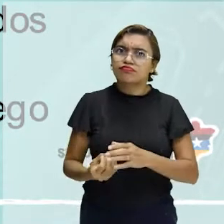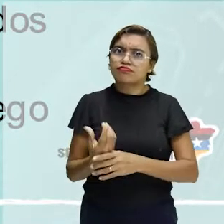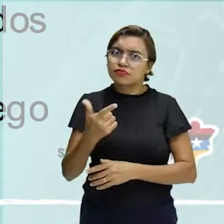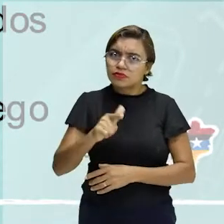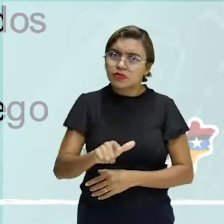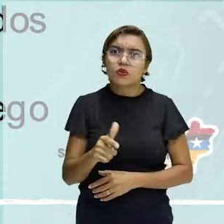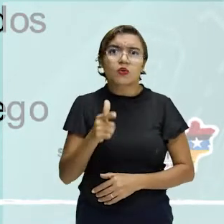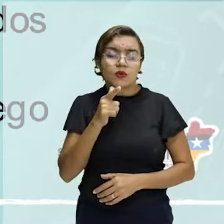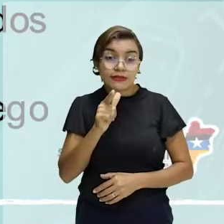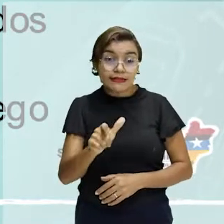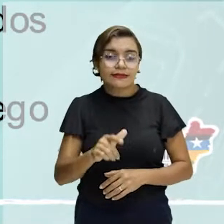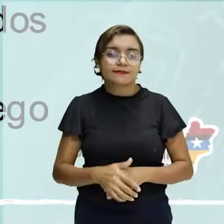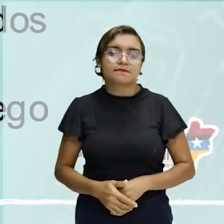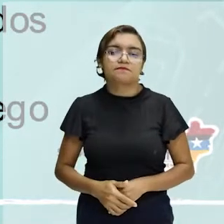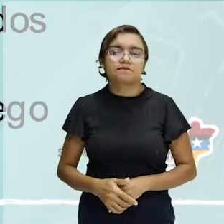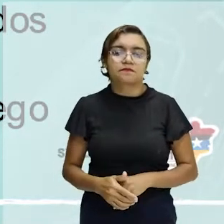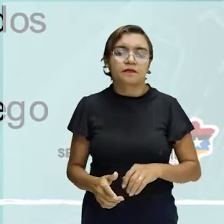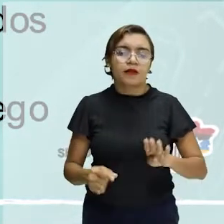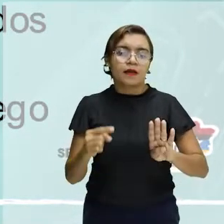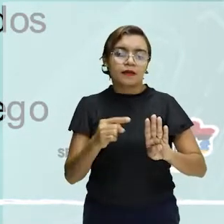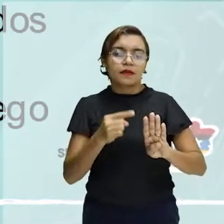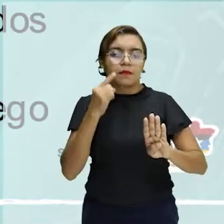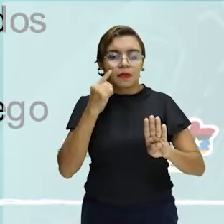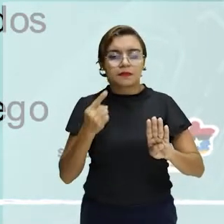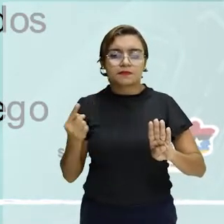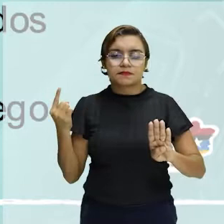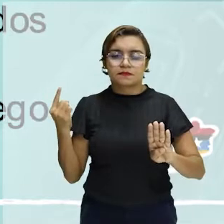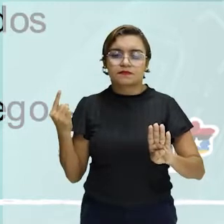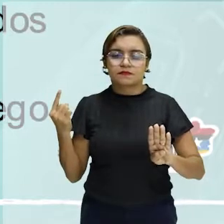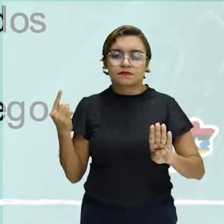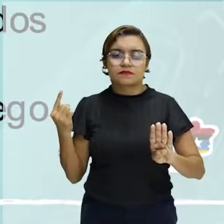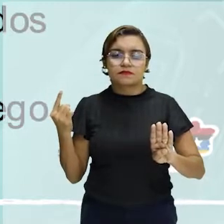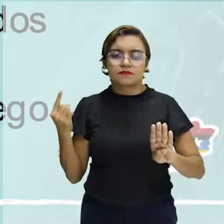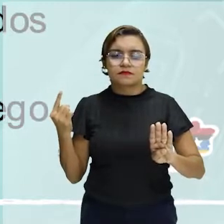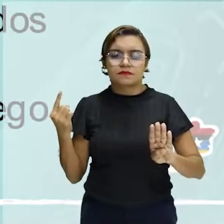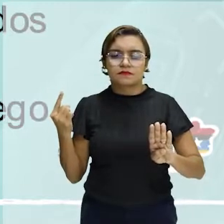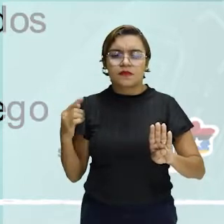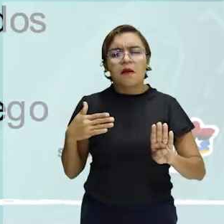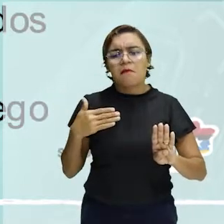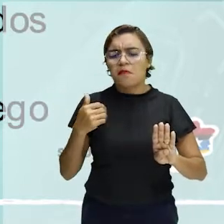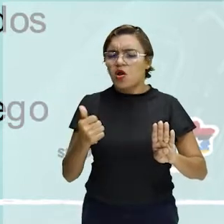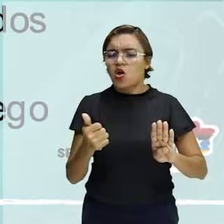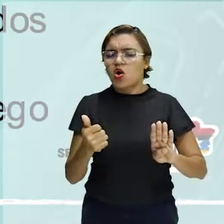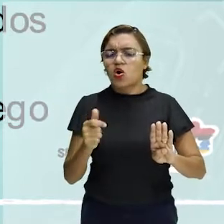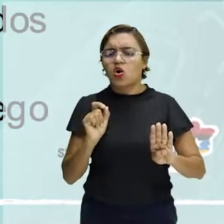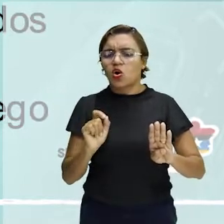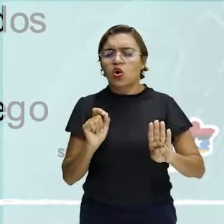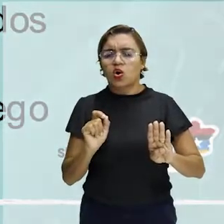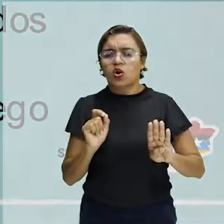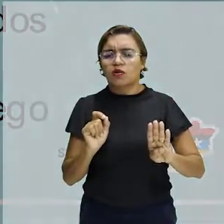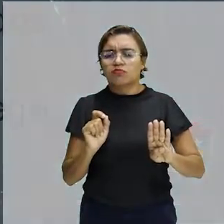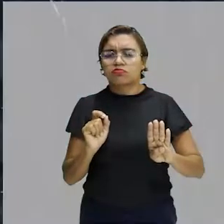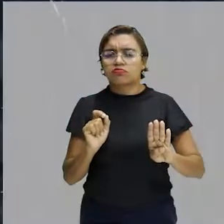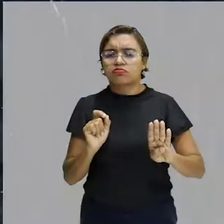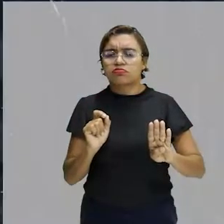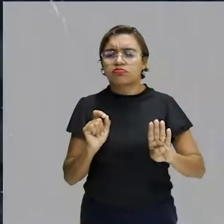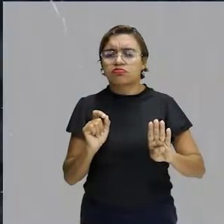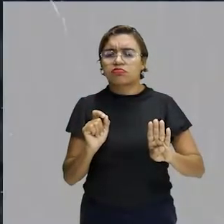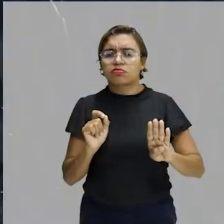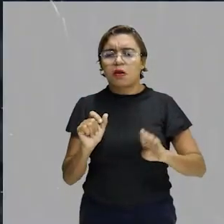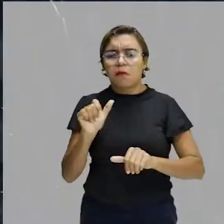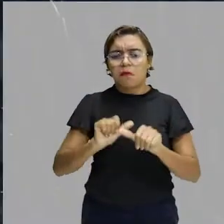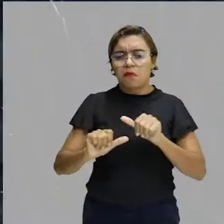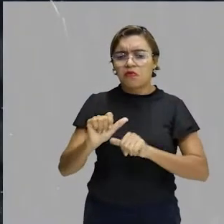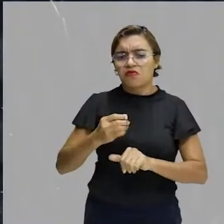o erro das outras. Letra B, é vantagem modificar o modo de vida de populações tradicionais, advindas com usinas? Pode